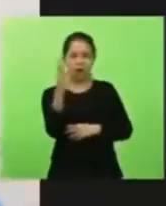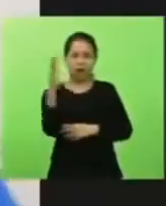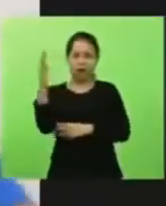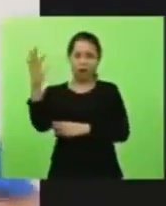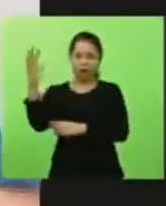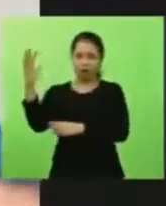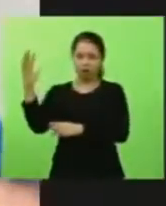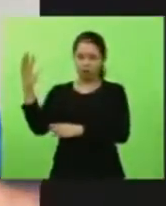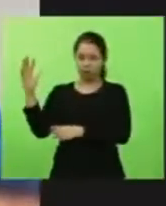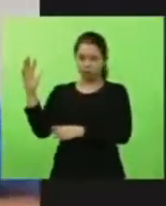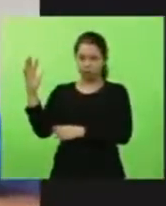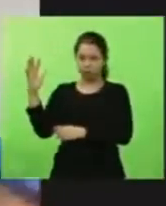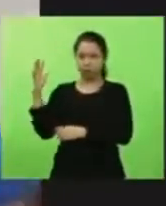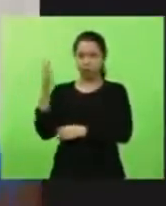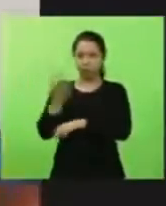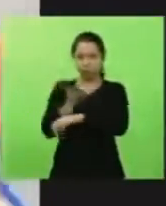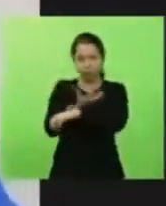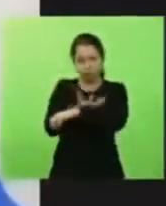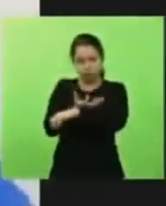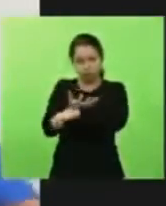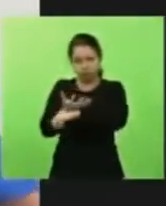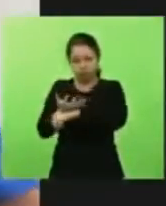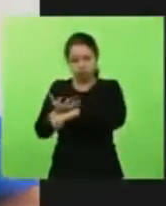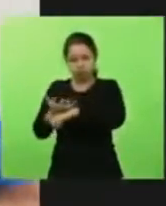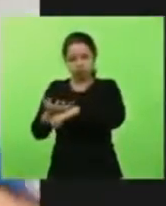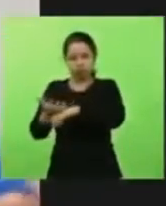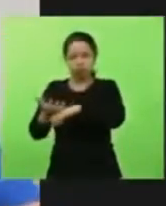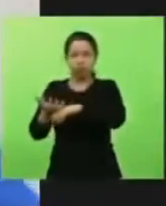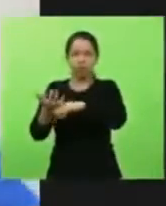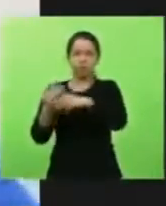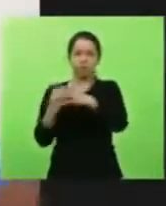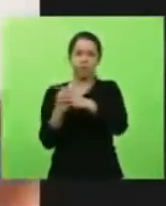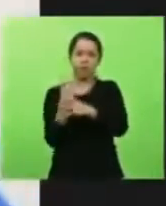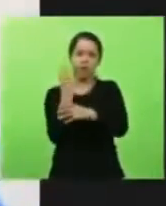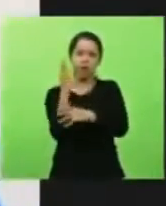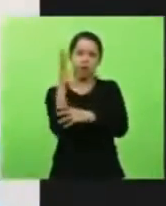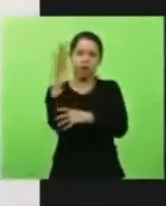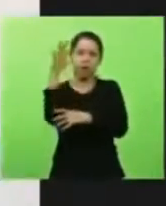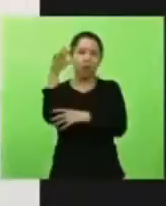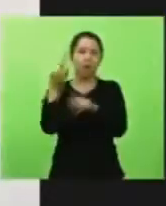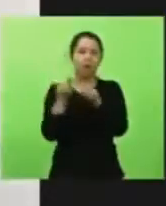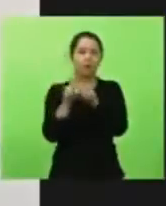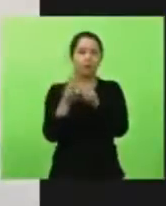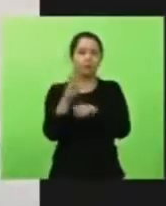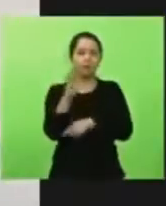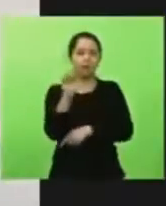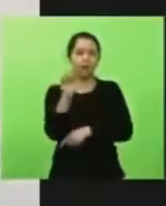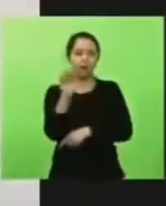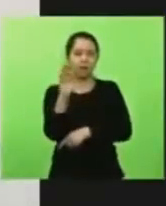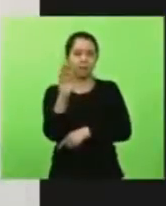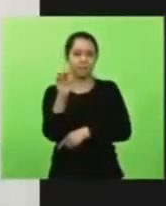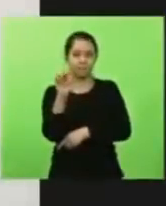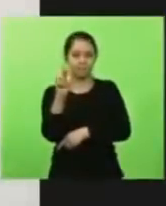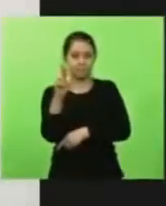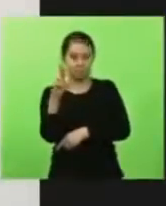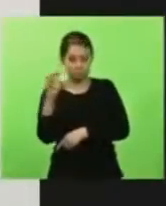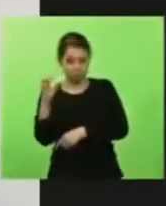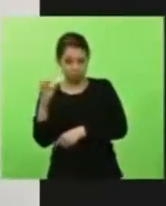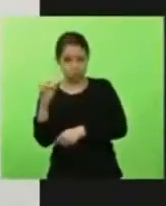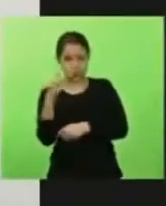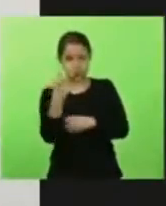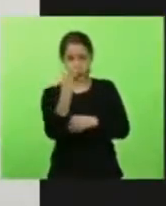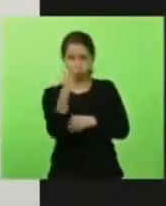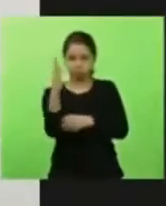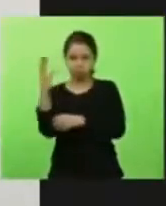arbustos, palmeiras, bambus são utilizadas